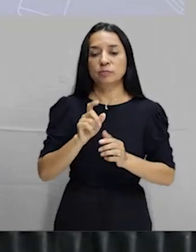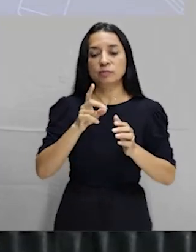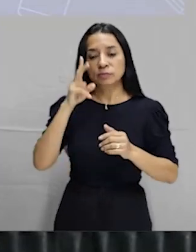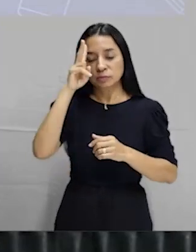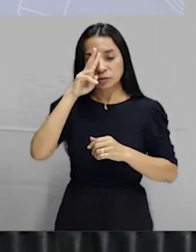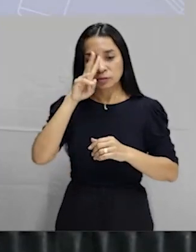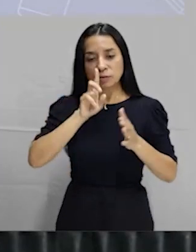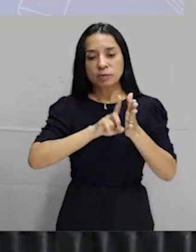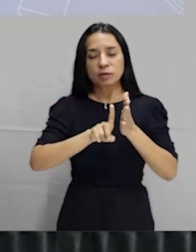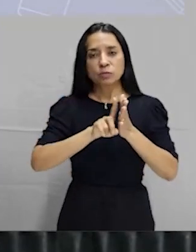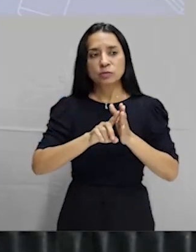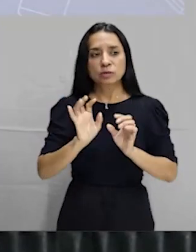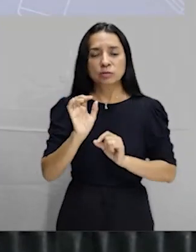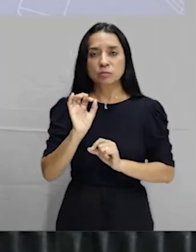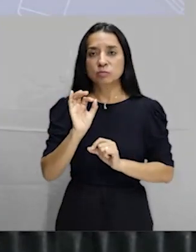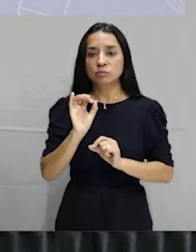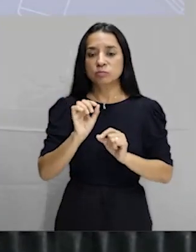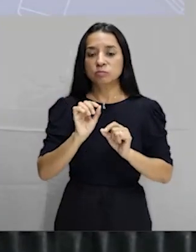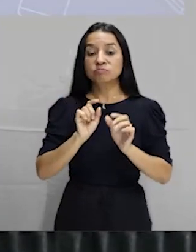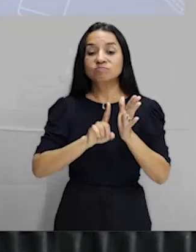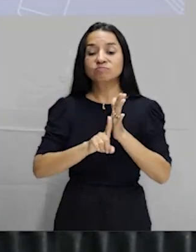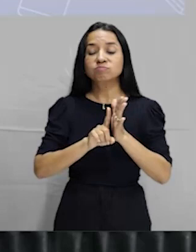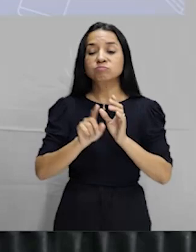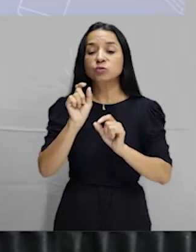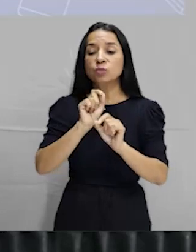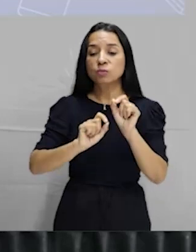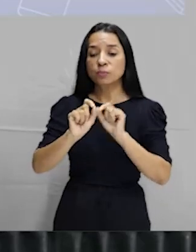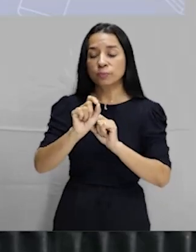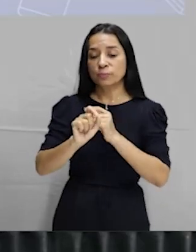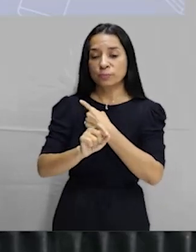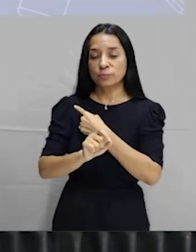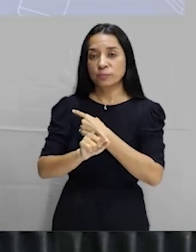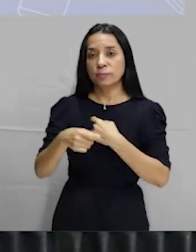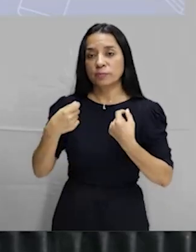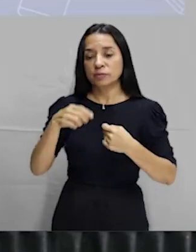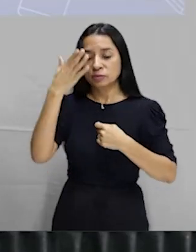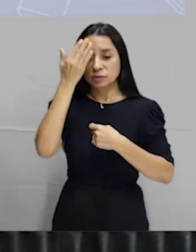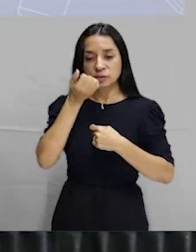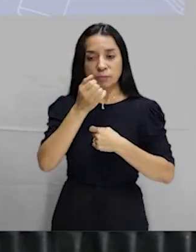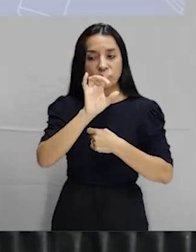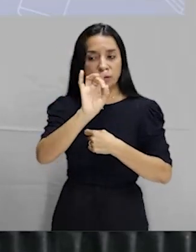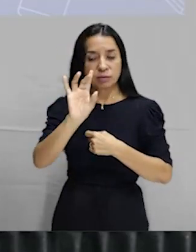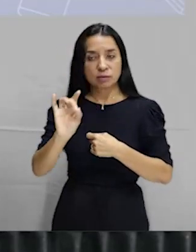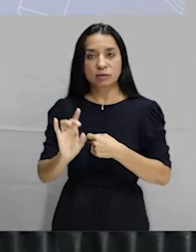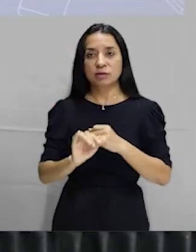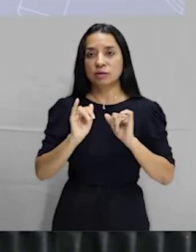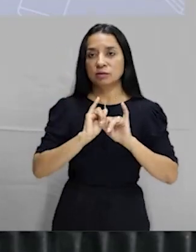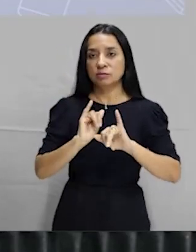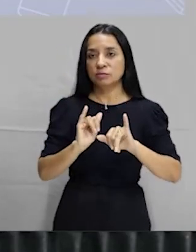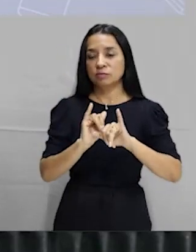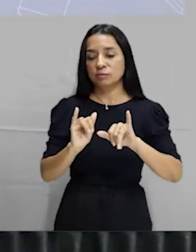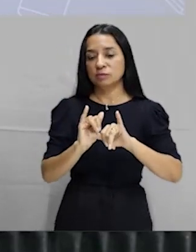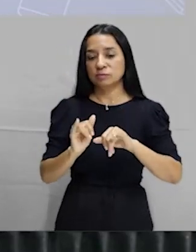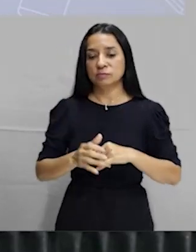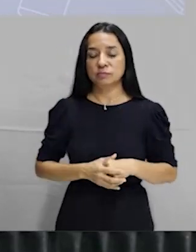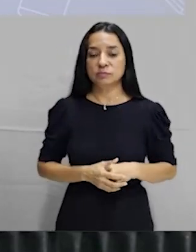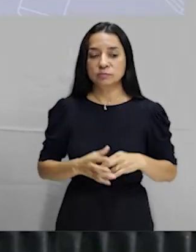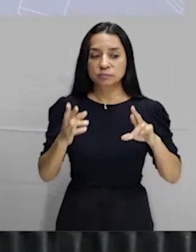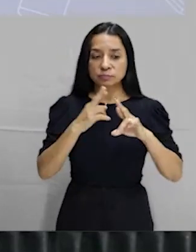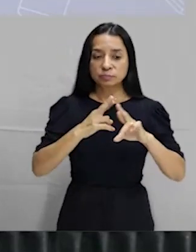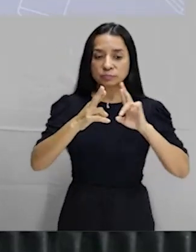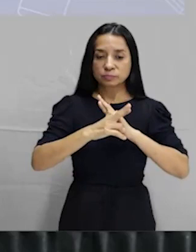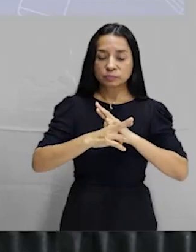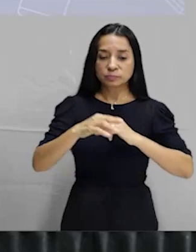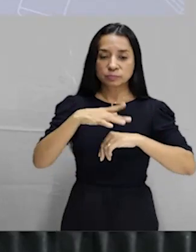lá exatamente isso? Tá? Então, eu preciso identificar cada informação dessas. Em relação à